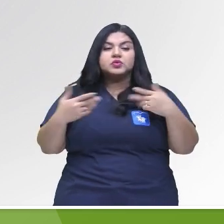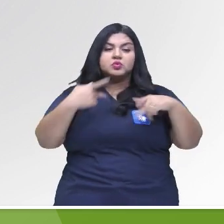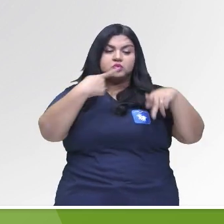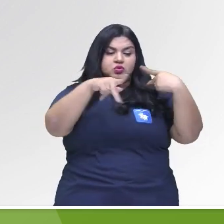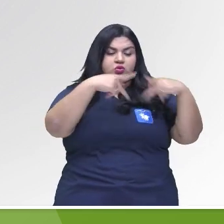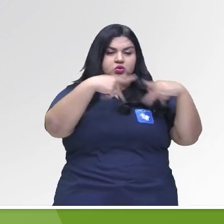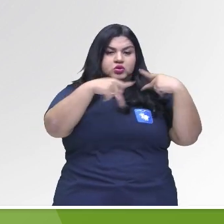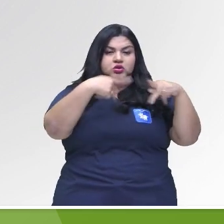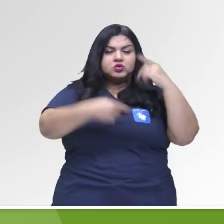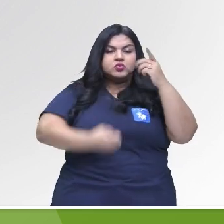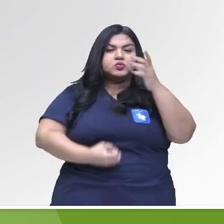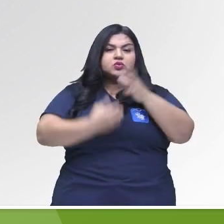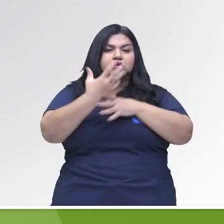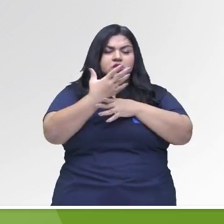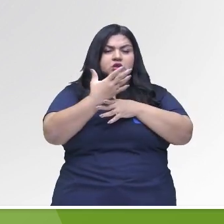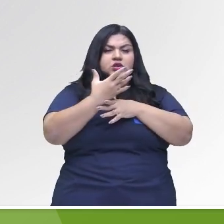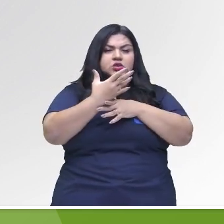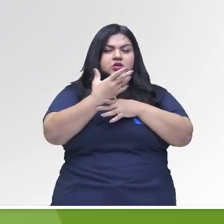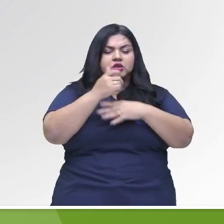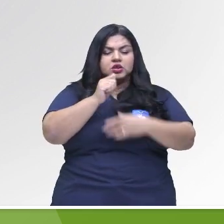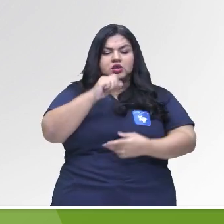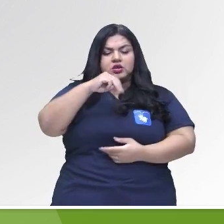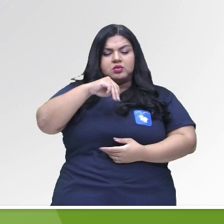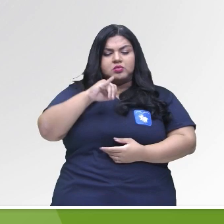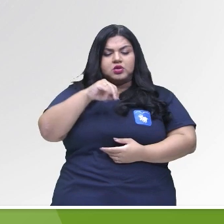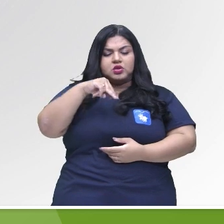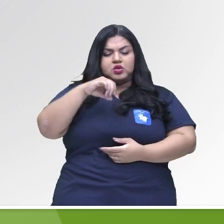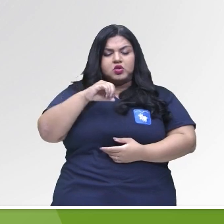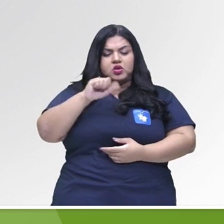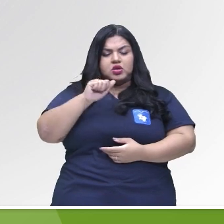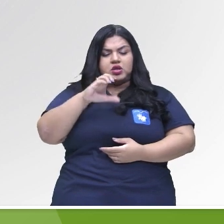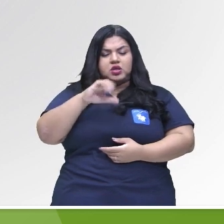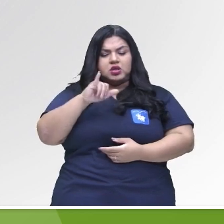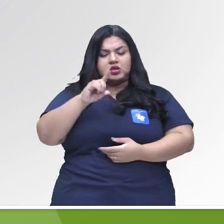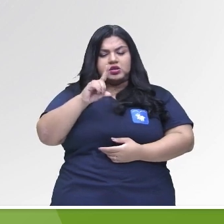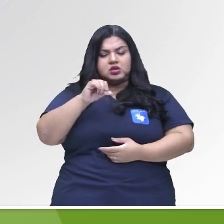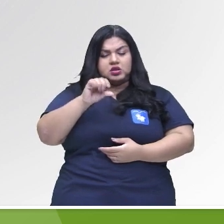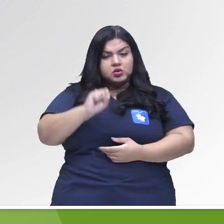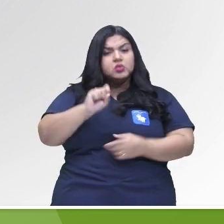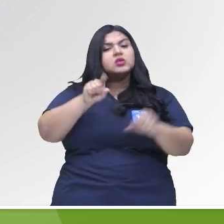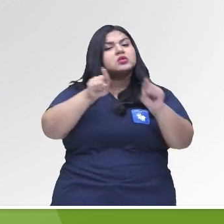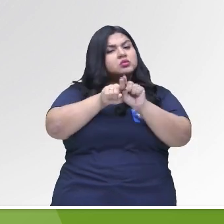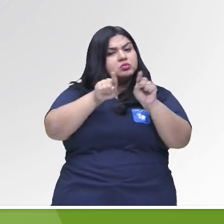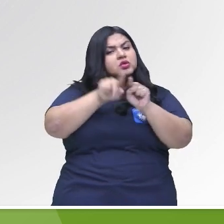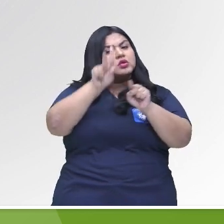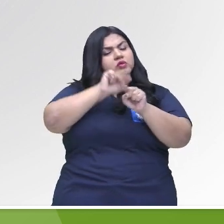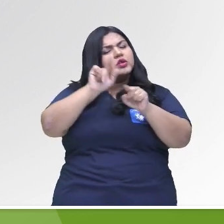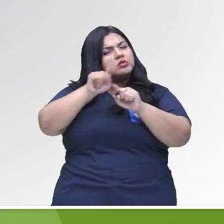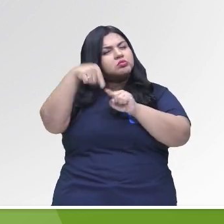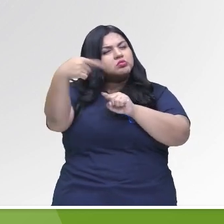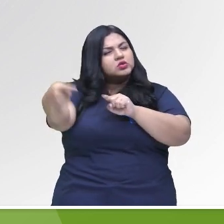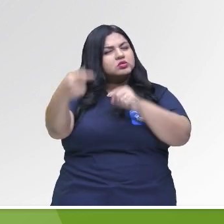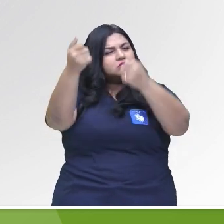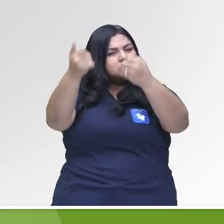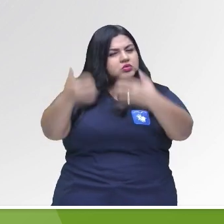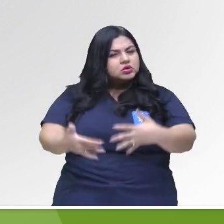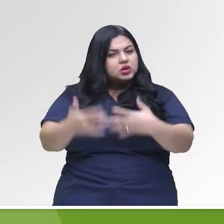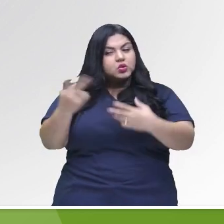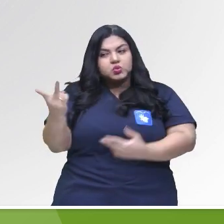são ali formadas pelos aminoácidos, né? Então, a gente também vai trabalhar mais lá na frente sobre